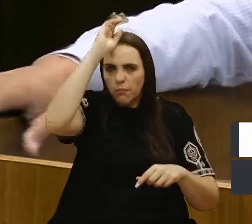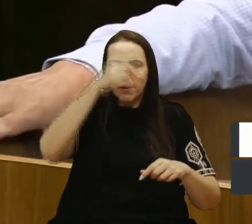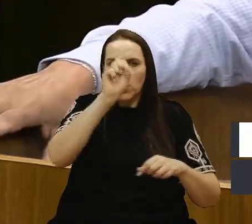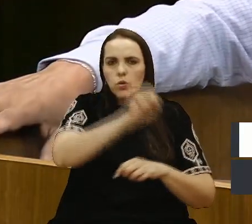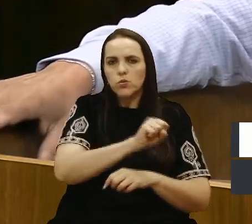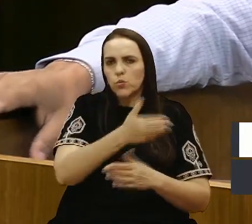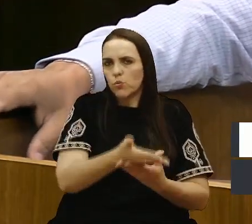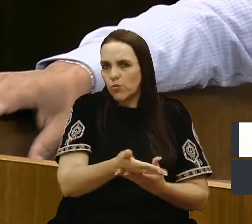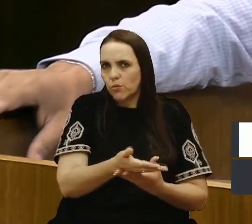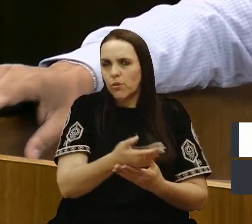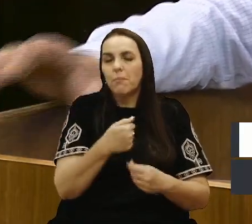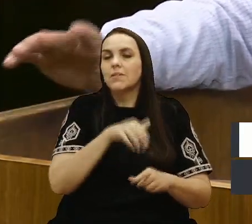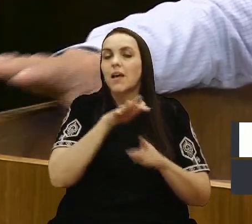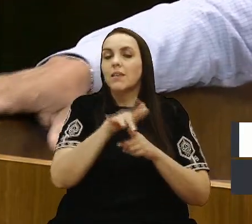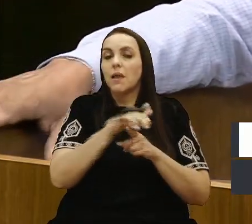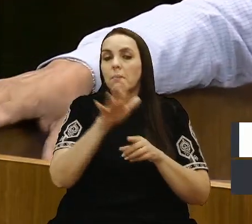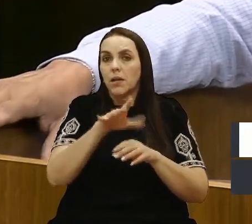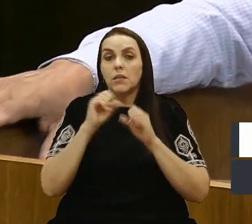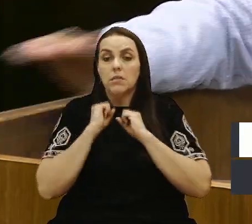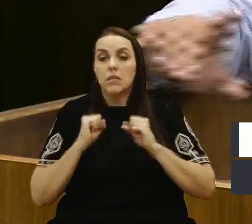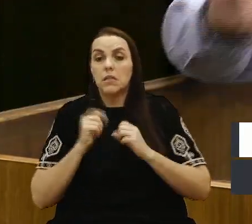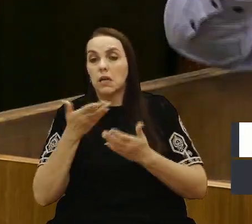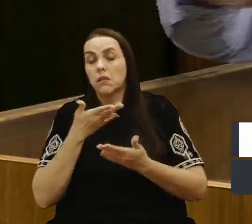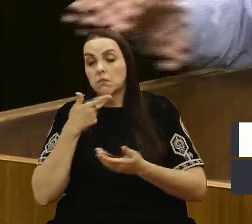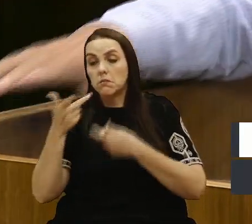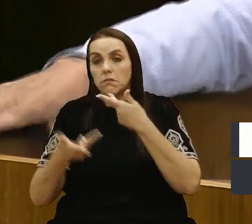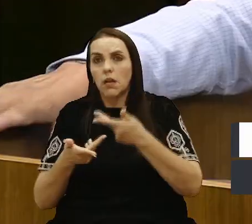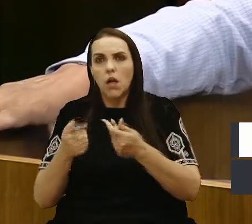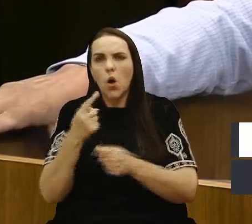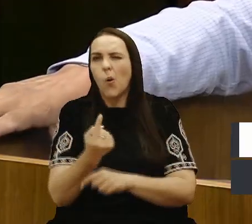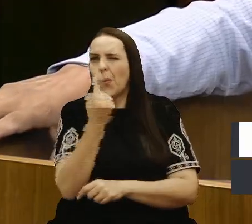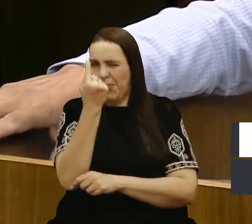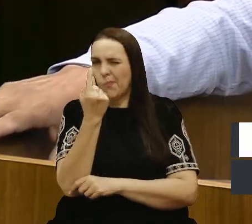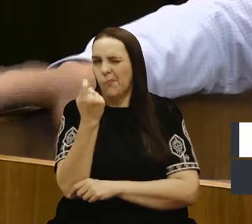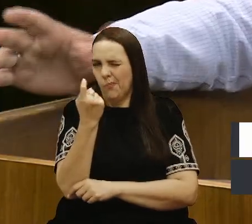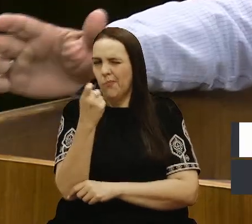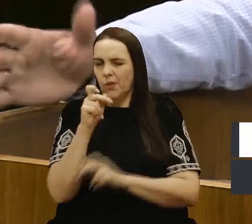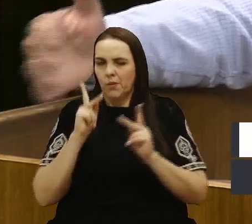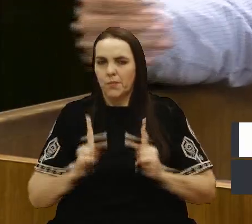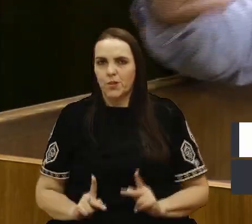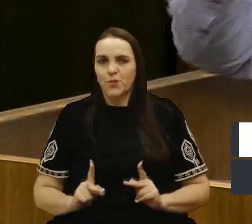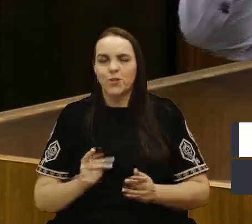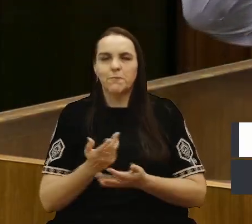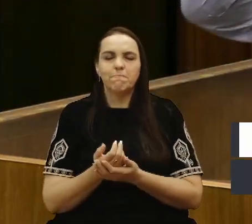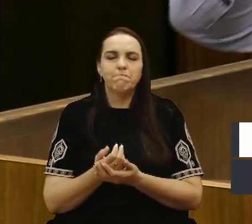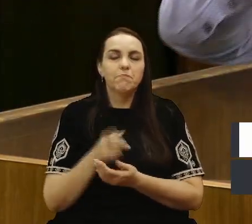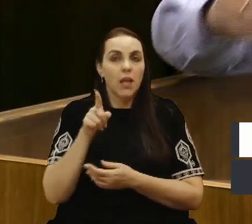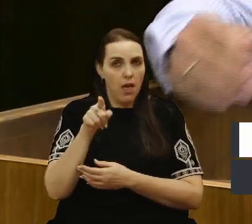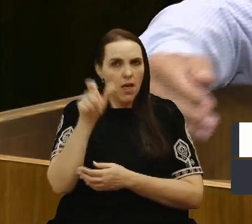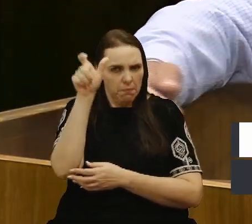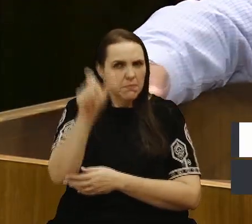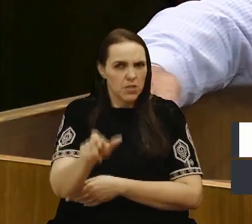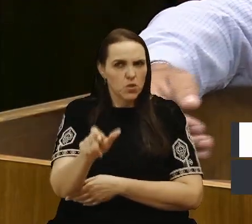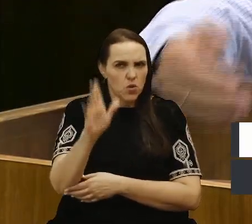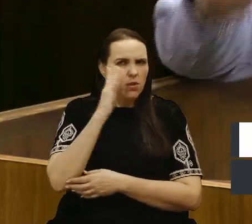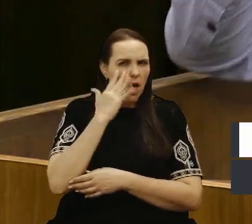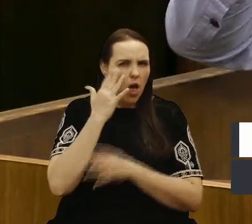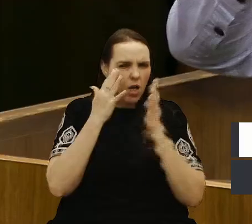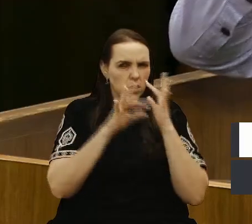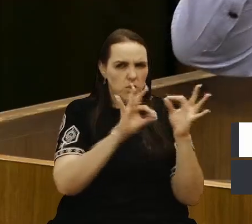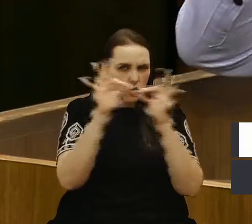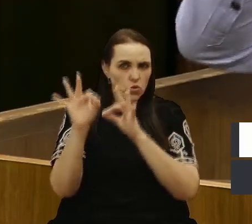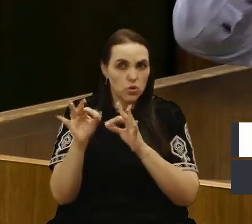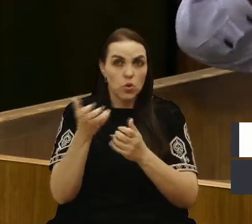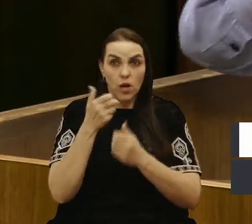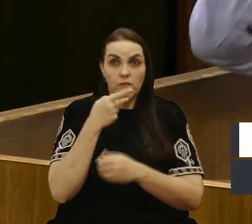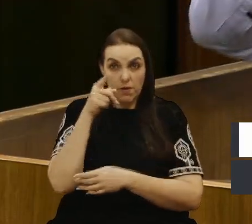demandas para as secretarias, eles vêm ali dizer, eles não, é uma pessoa, que essa pessoa com certeza vai estar assistindo agora, eu quero te